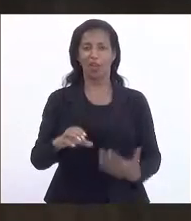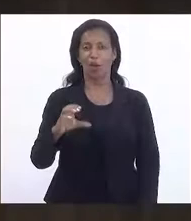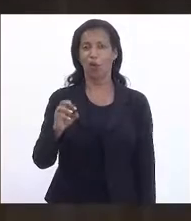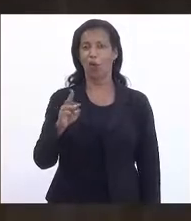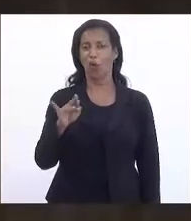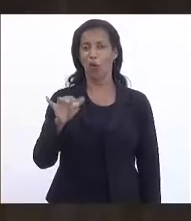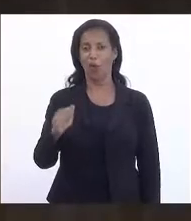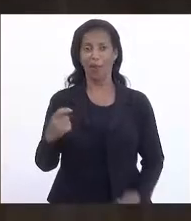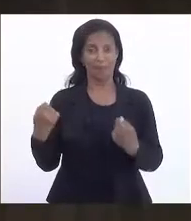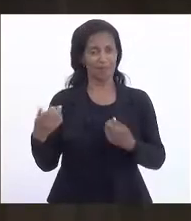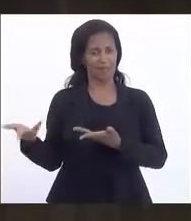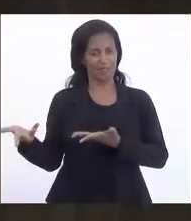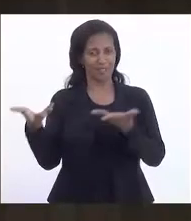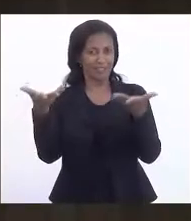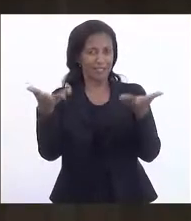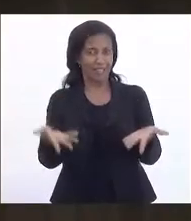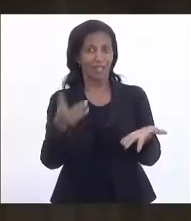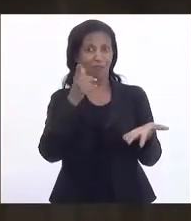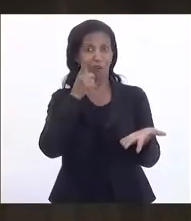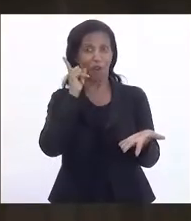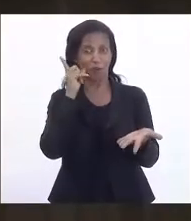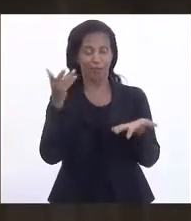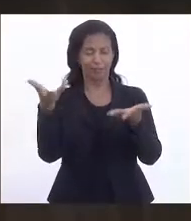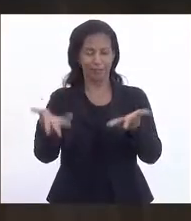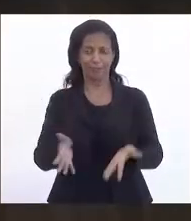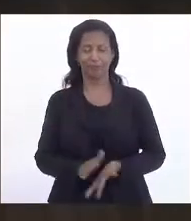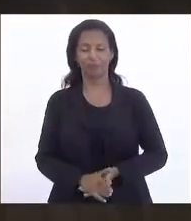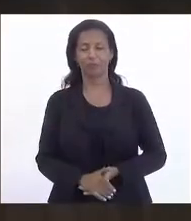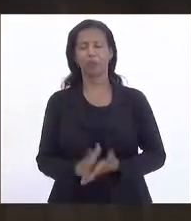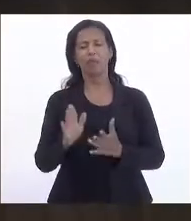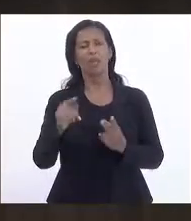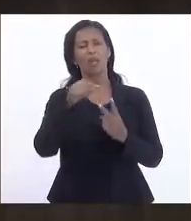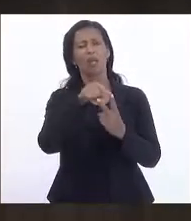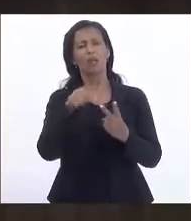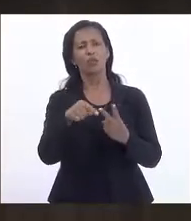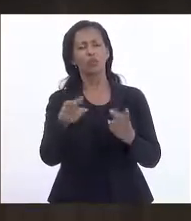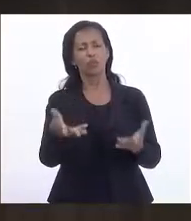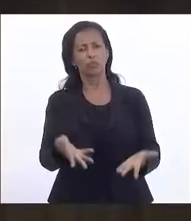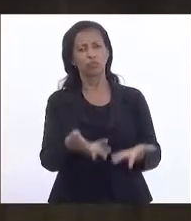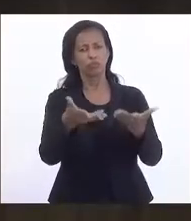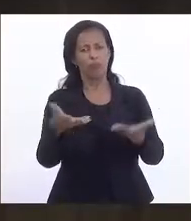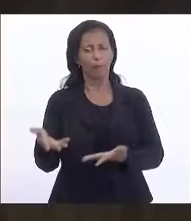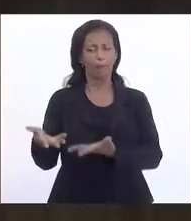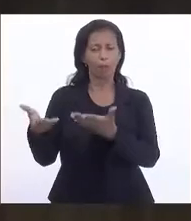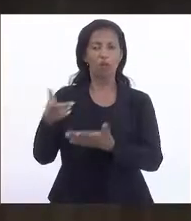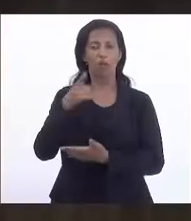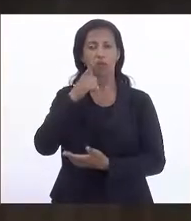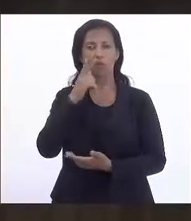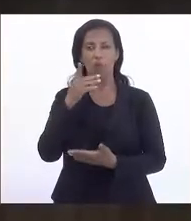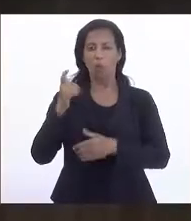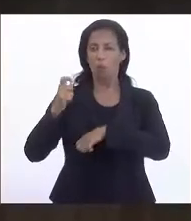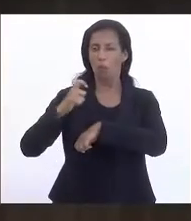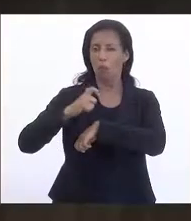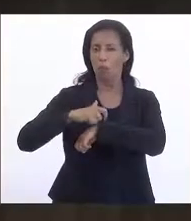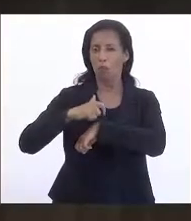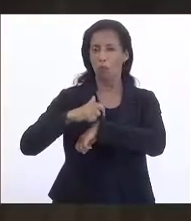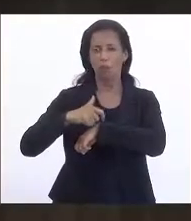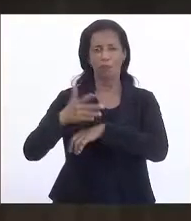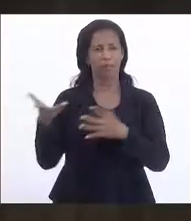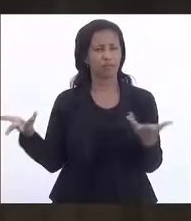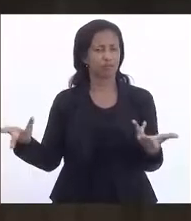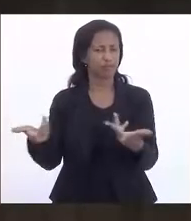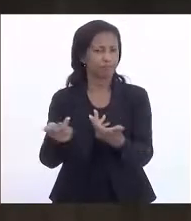que precisava ser entregue. Foi entregue ontem. Mas, a despeito dessas duas homenagens, que foram lindas, o momento foi emblemático.